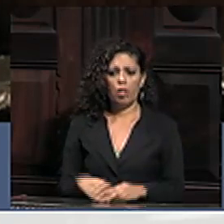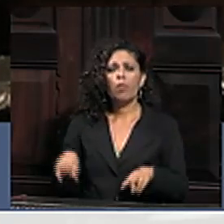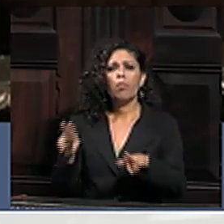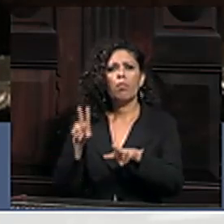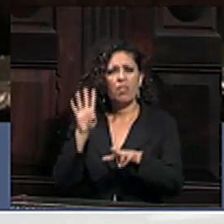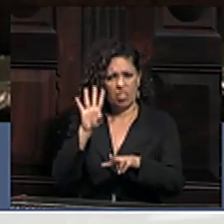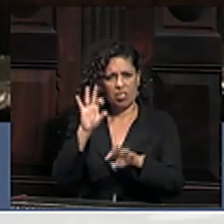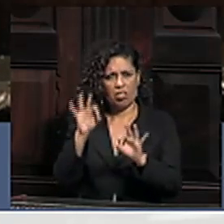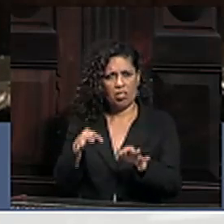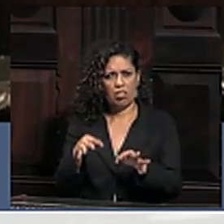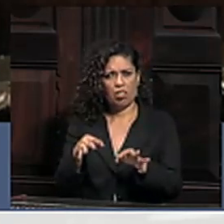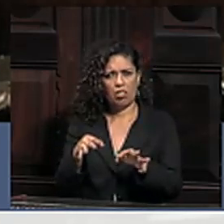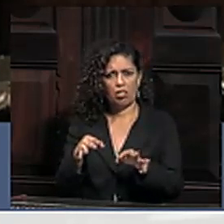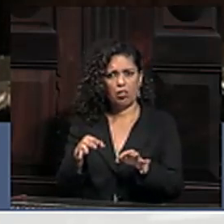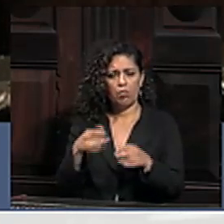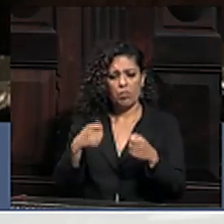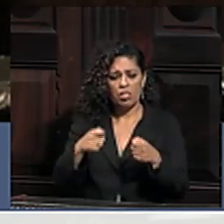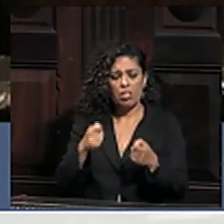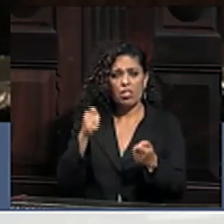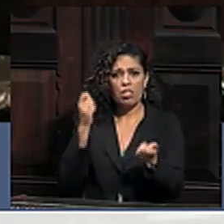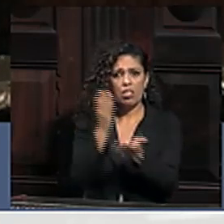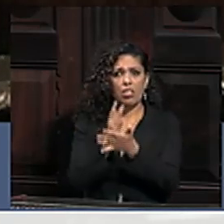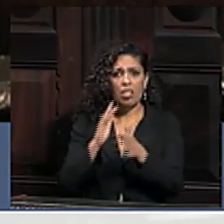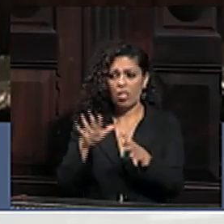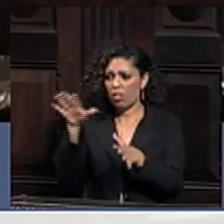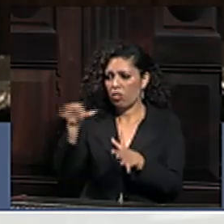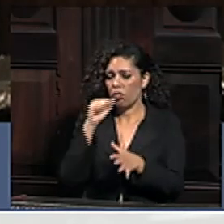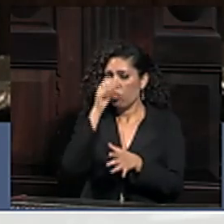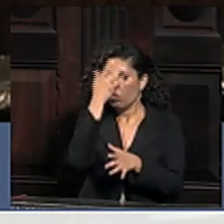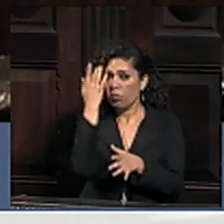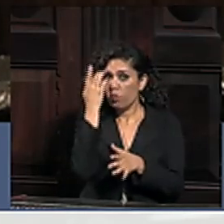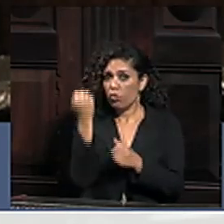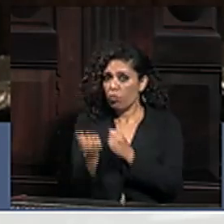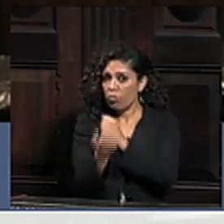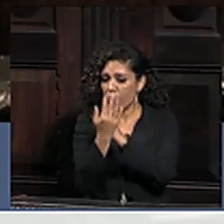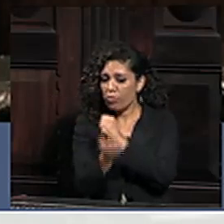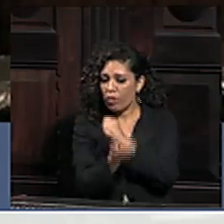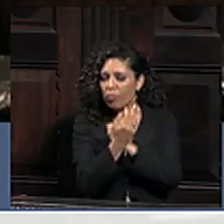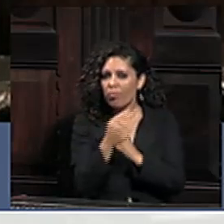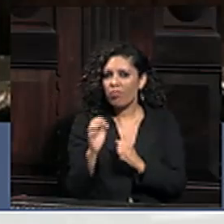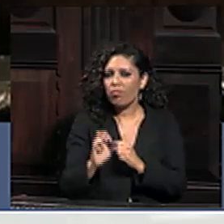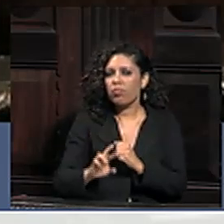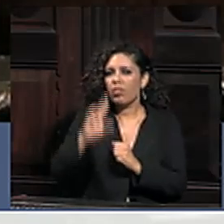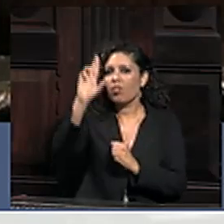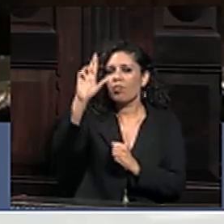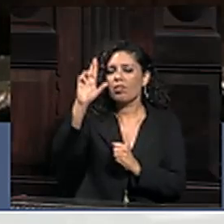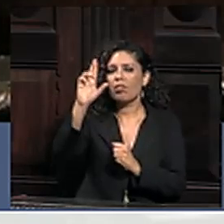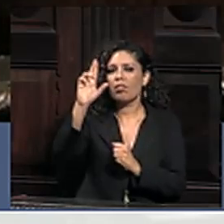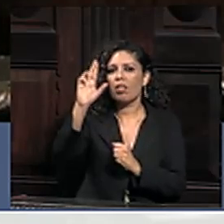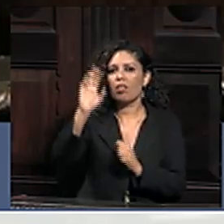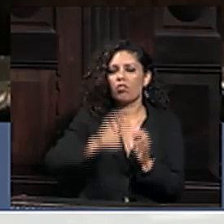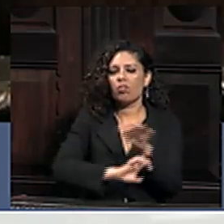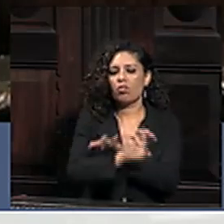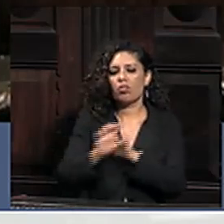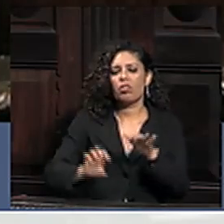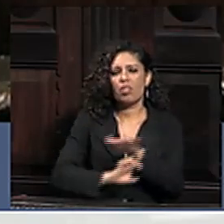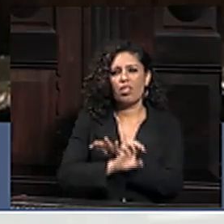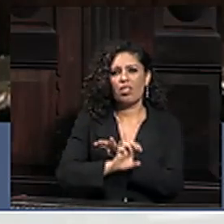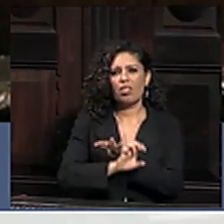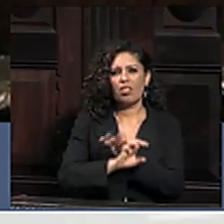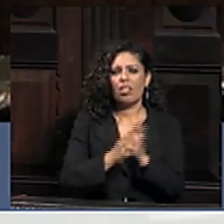aquelas especificamente e comprovadamente envolvidos em atos delituosos. Mas não. Ora, por